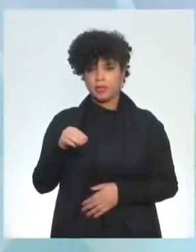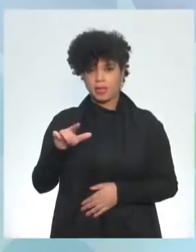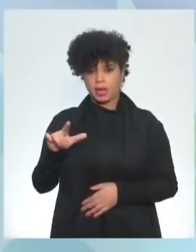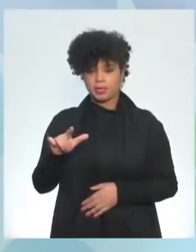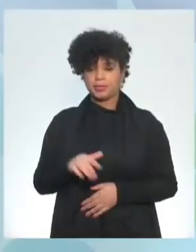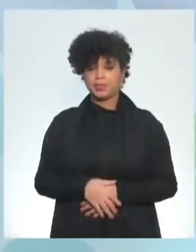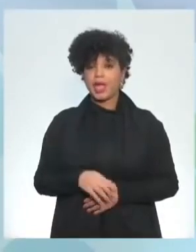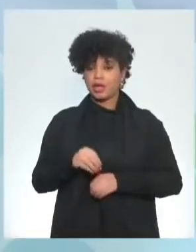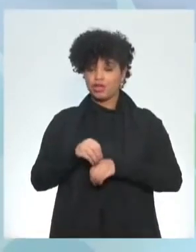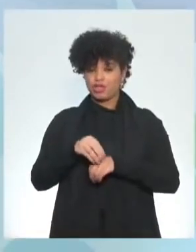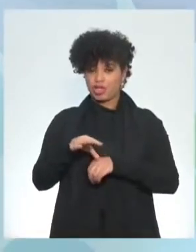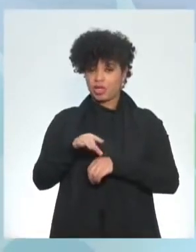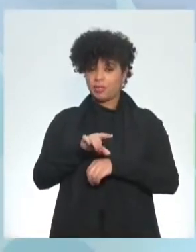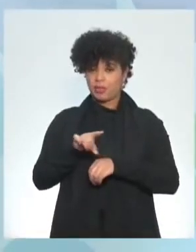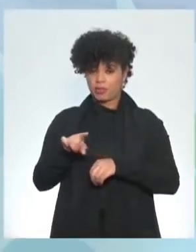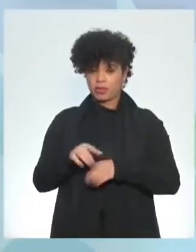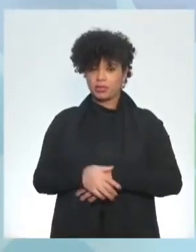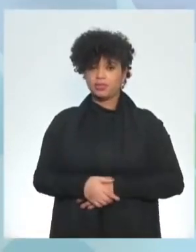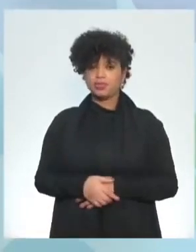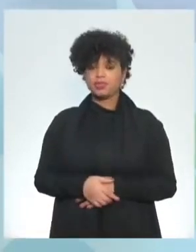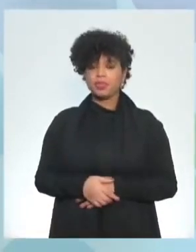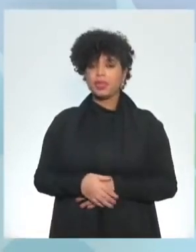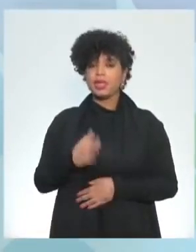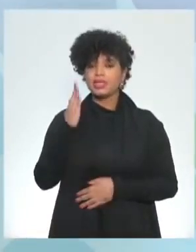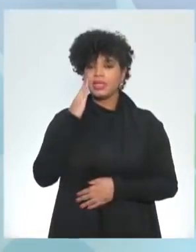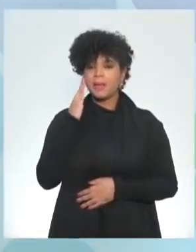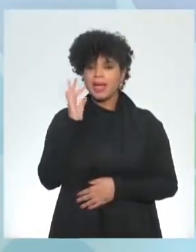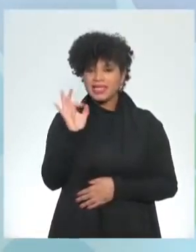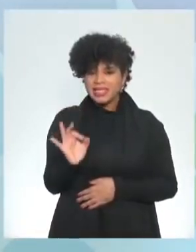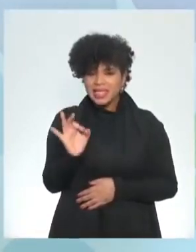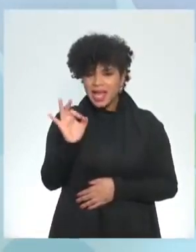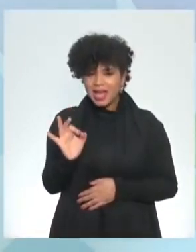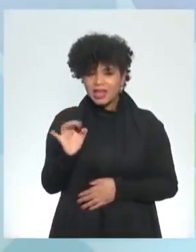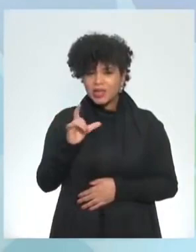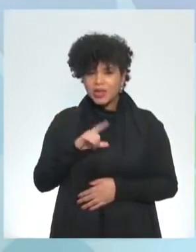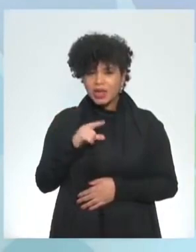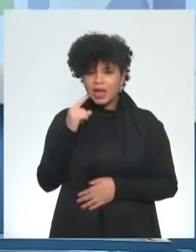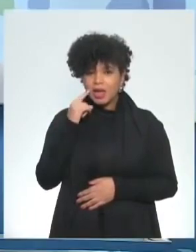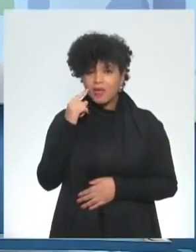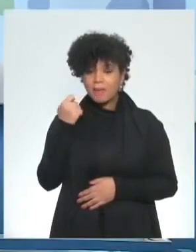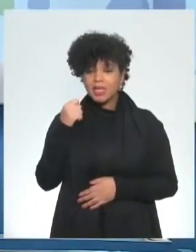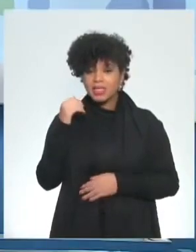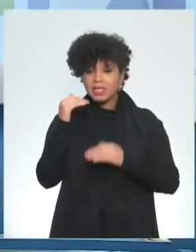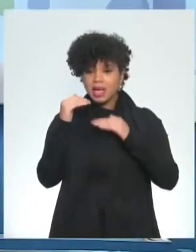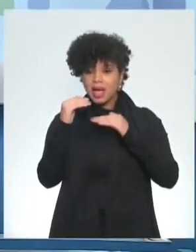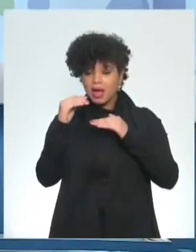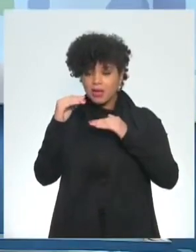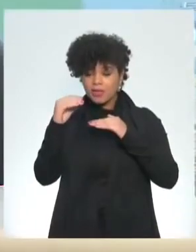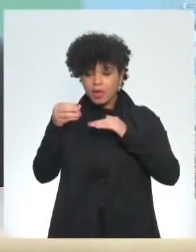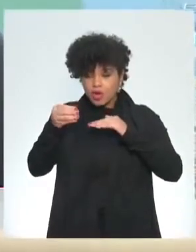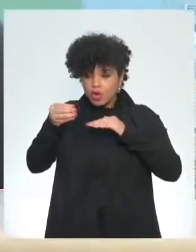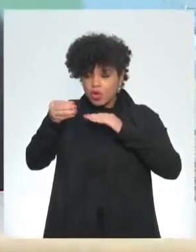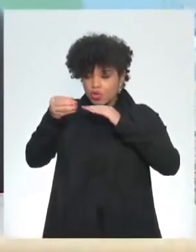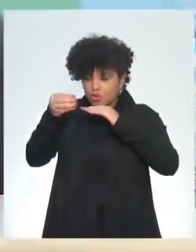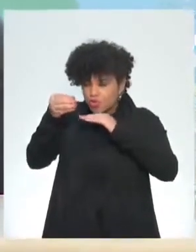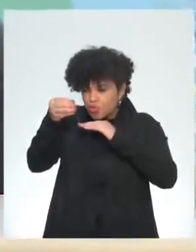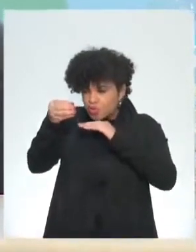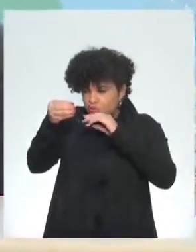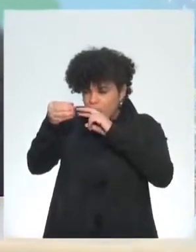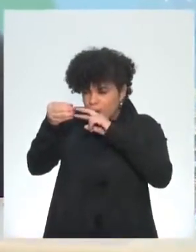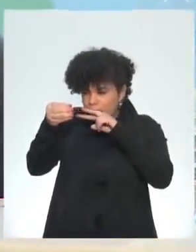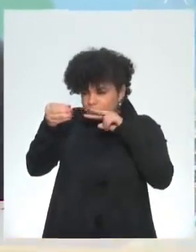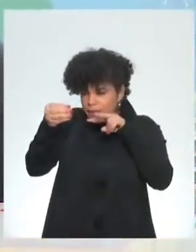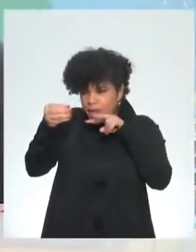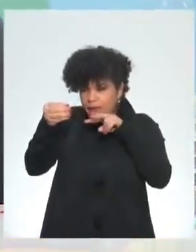Lembrando uma dica aqui, ó, quando eu quero saber se está exatamente, eu tenho que abaixar e olhar o menisco, que é onde